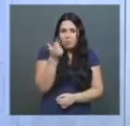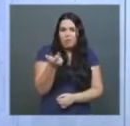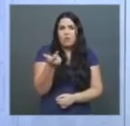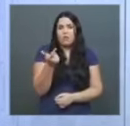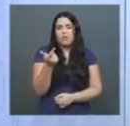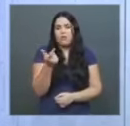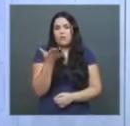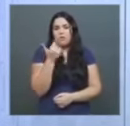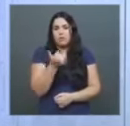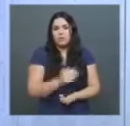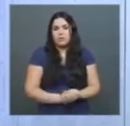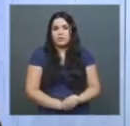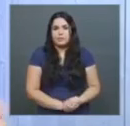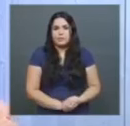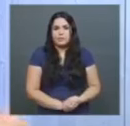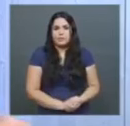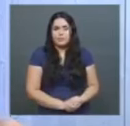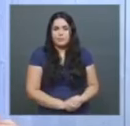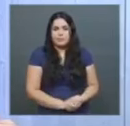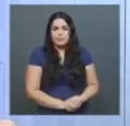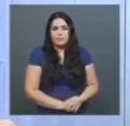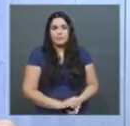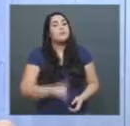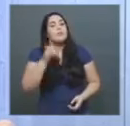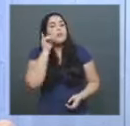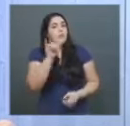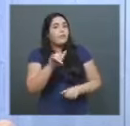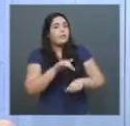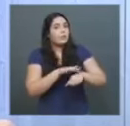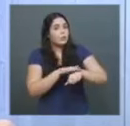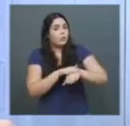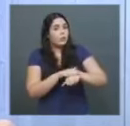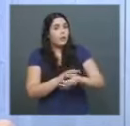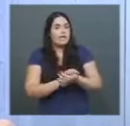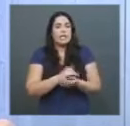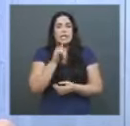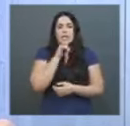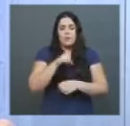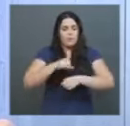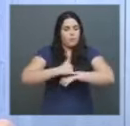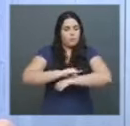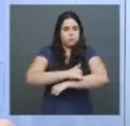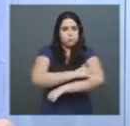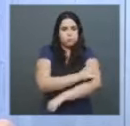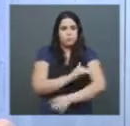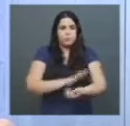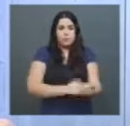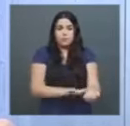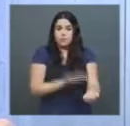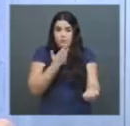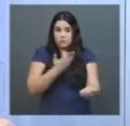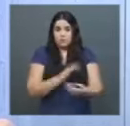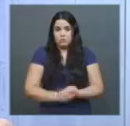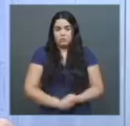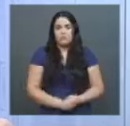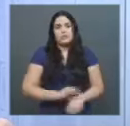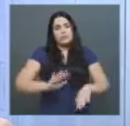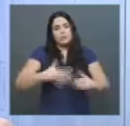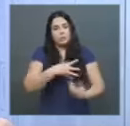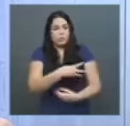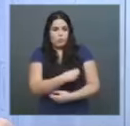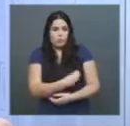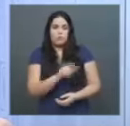né? Ele previne doenças futuras como obesidade, a hipertensão. Então, o aleitamento, ele é